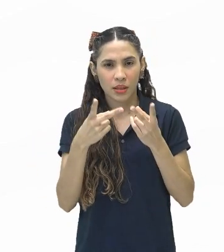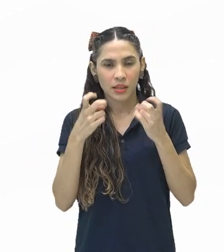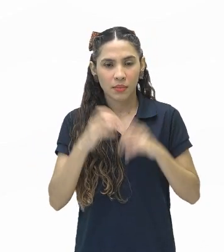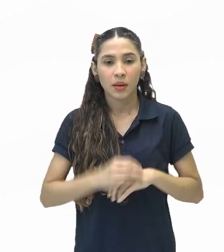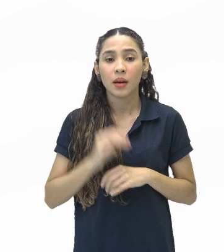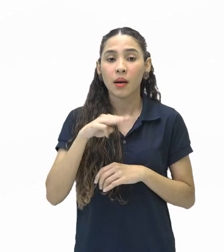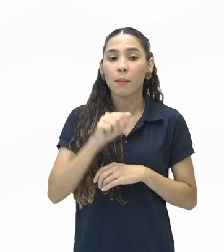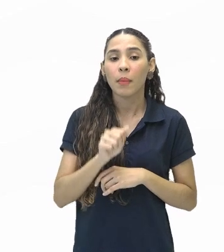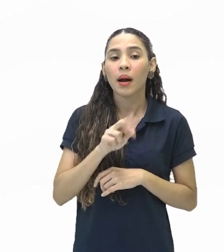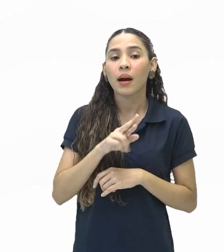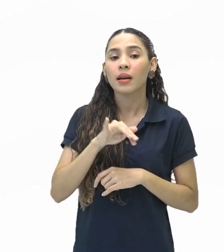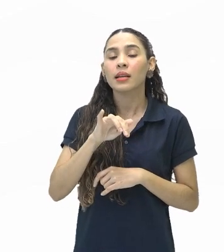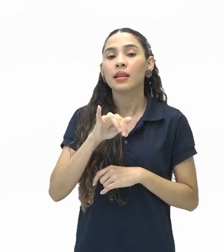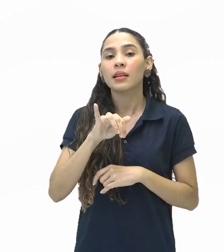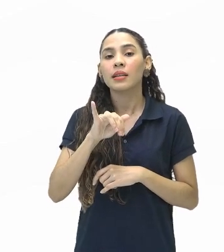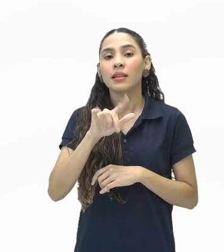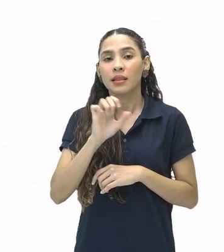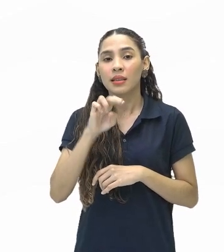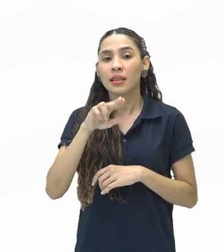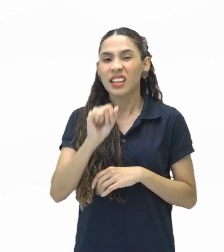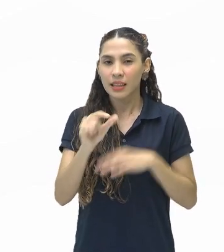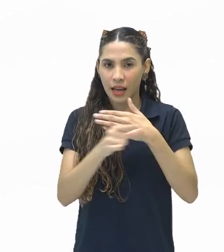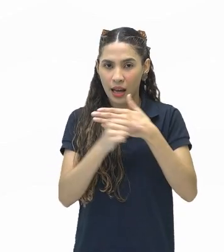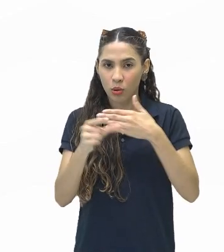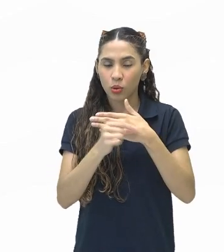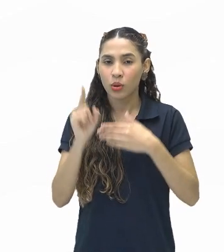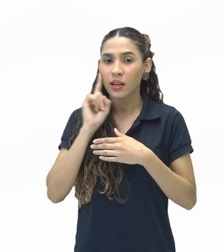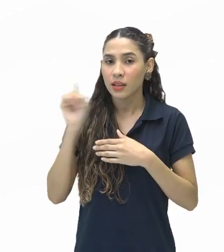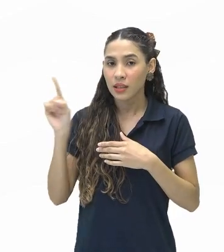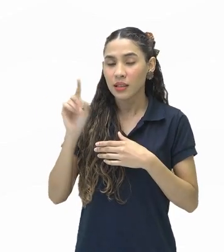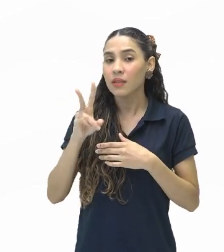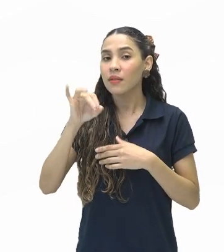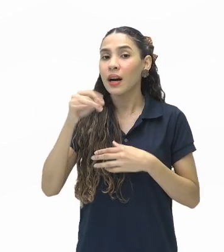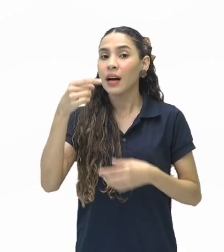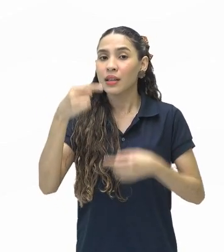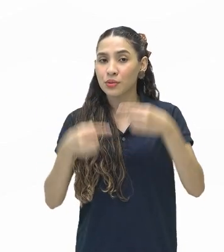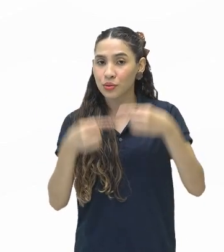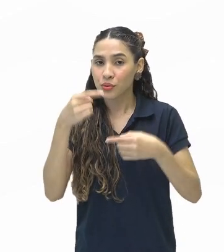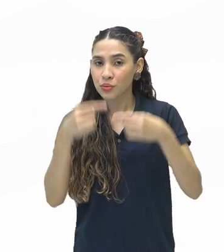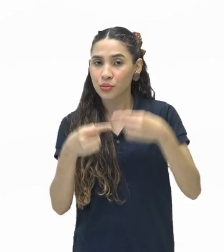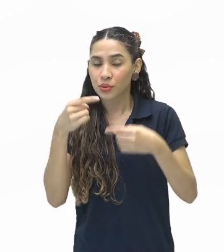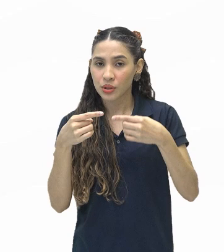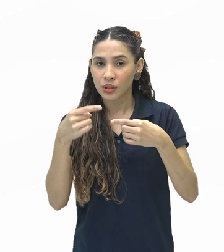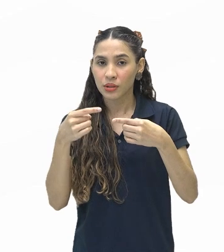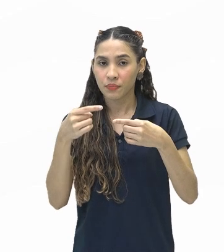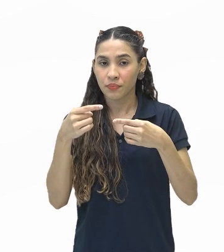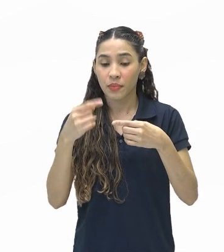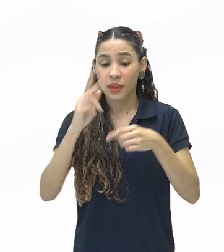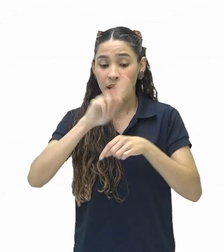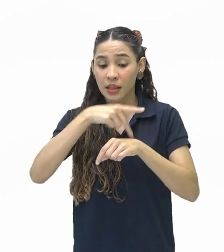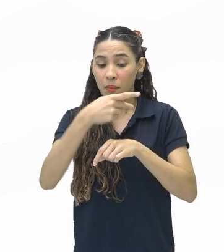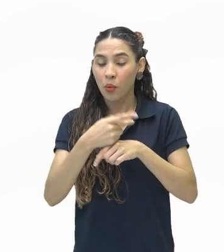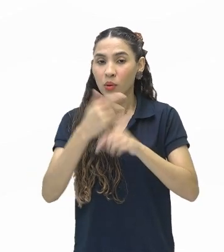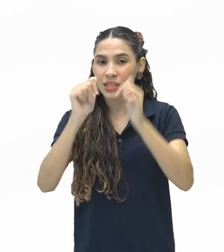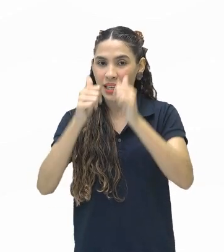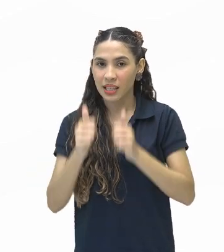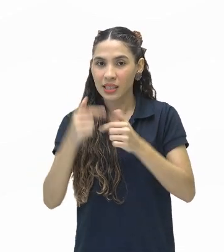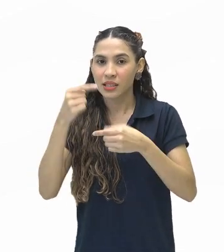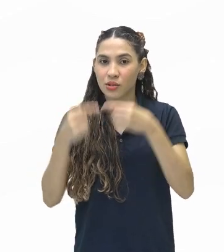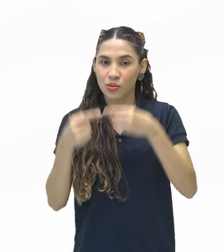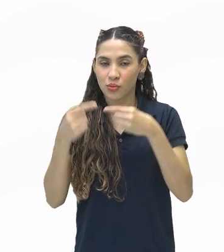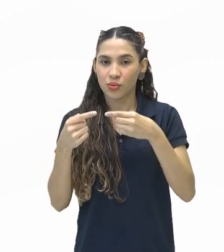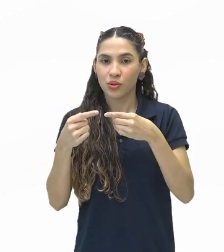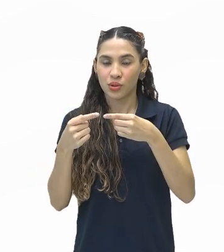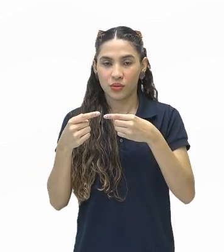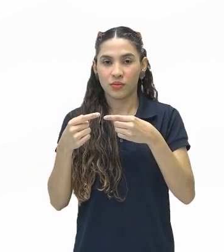a Marilena Chaui, ela vai discutir o trabalho, ou ao discutir esse trabalho,